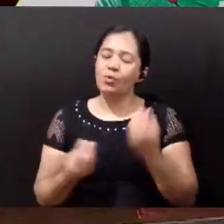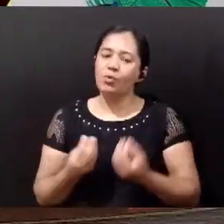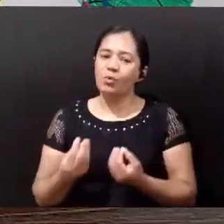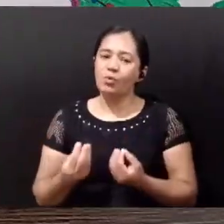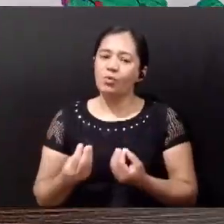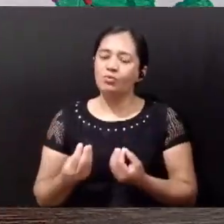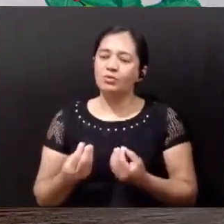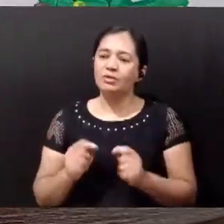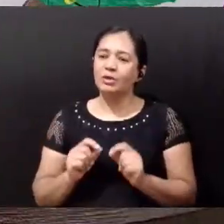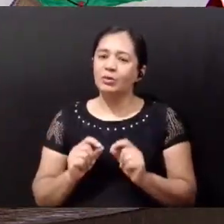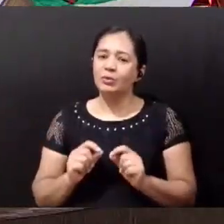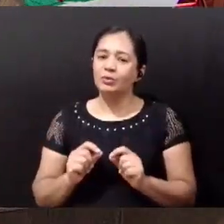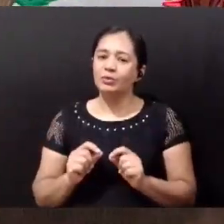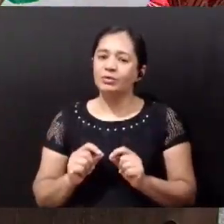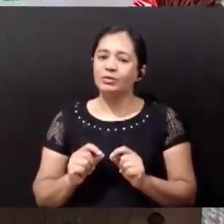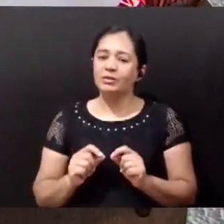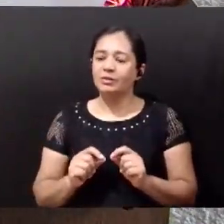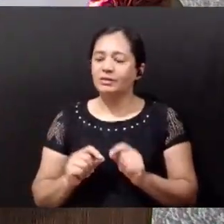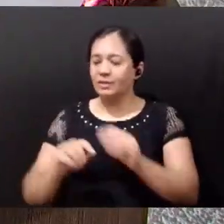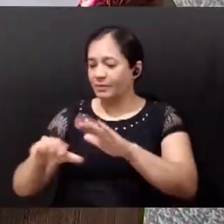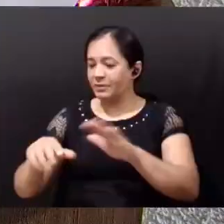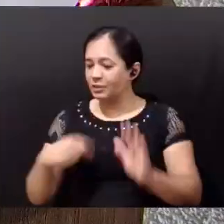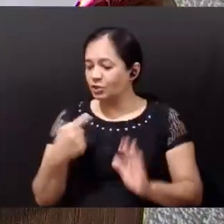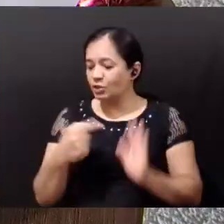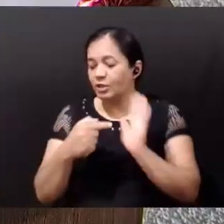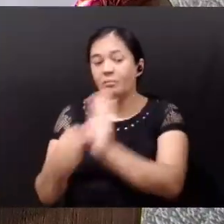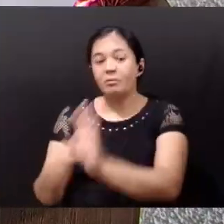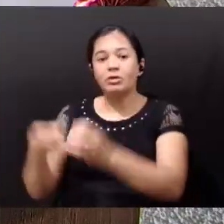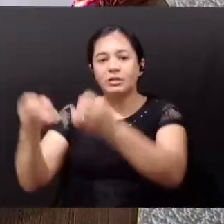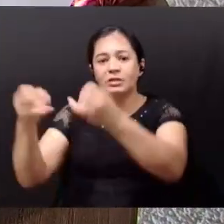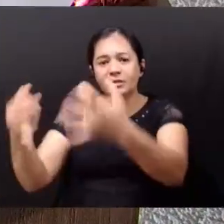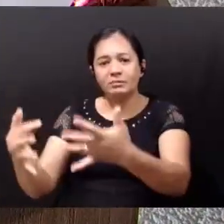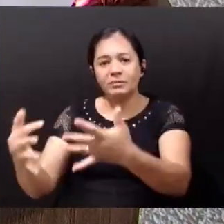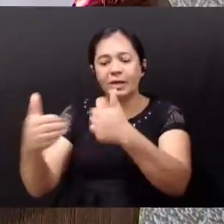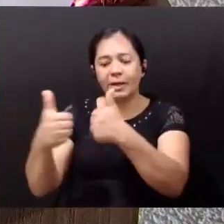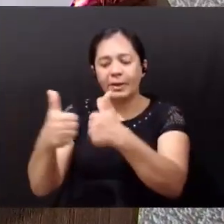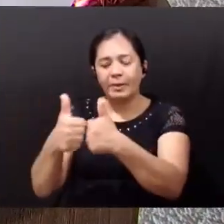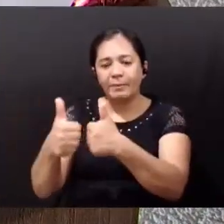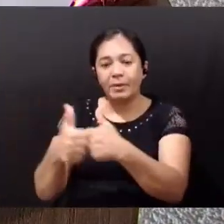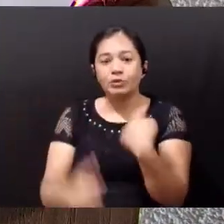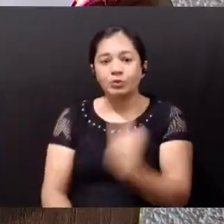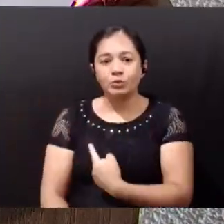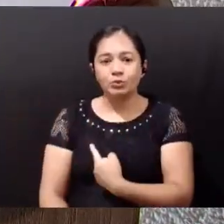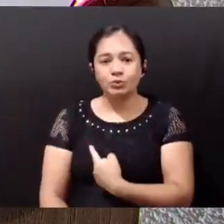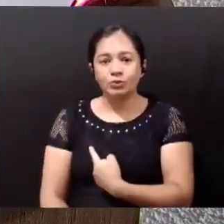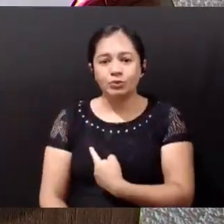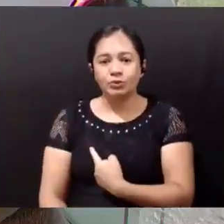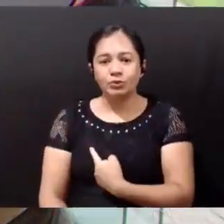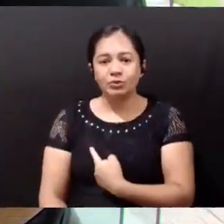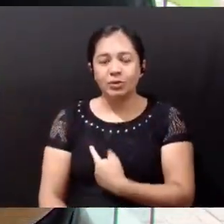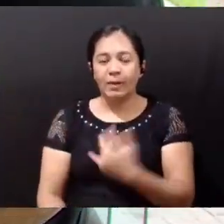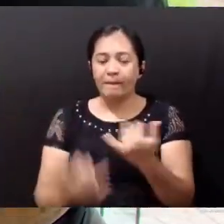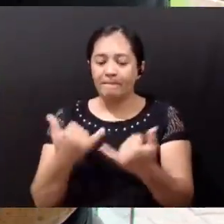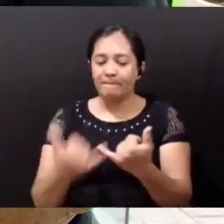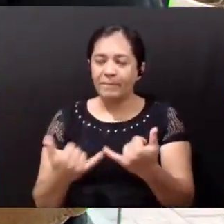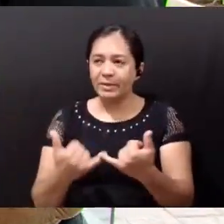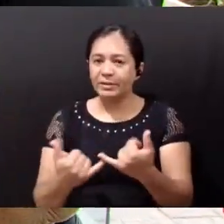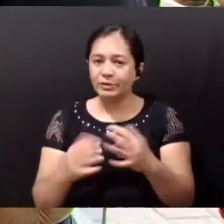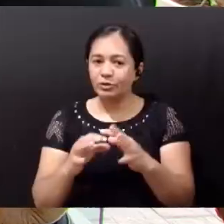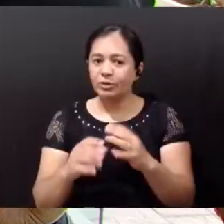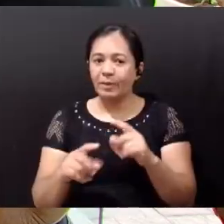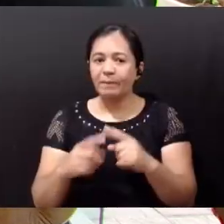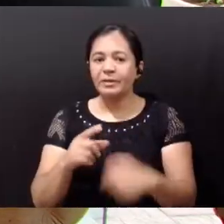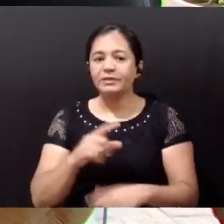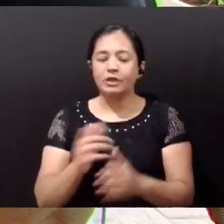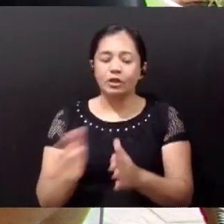para essas crianças que bem perto da gente, apesar de parecer estar tão longe, existe uma outra